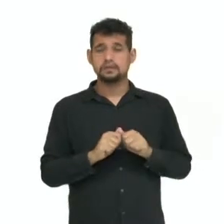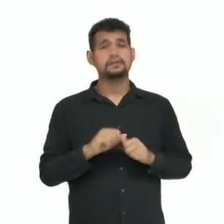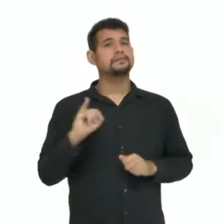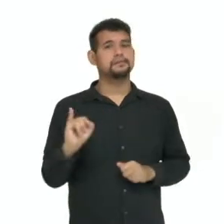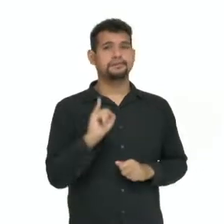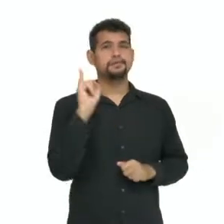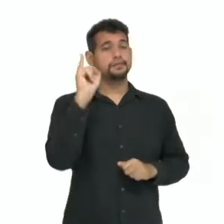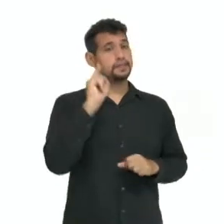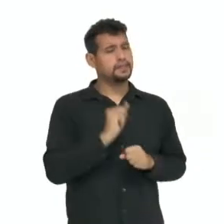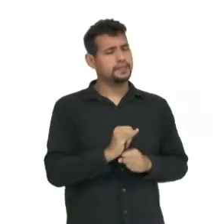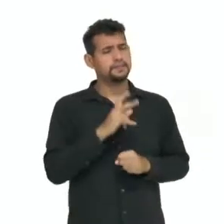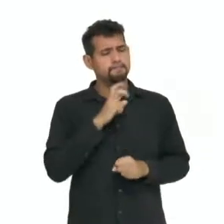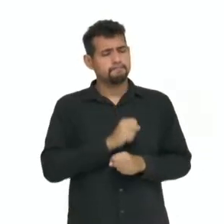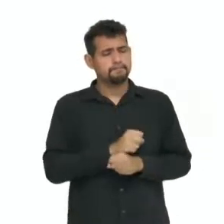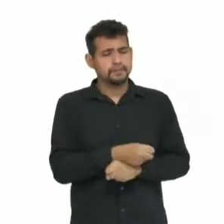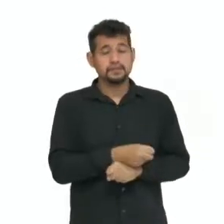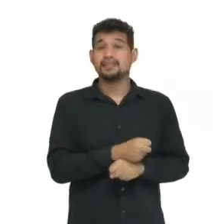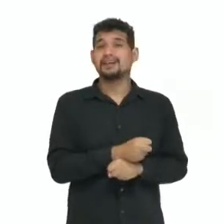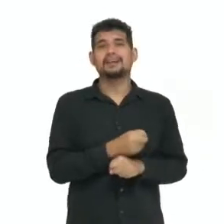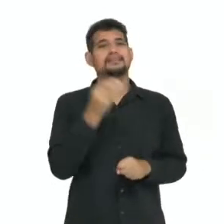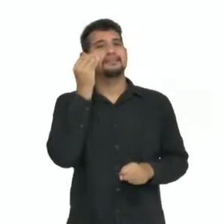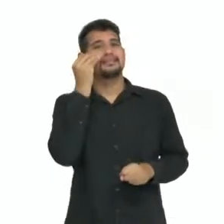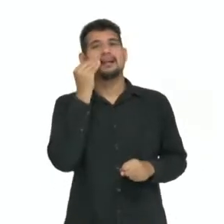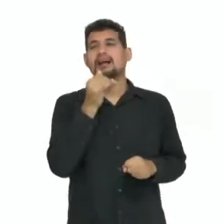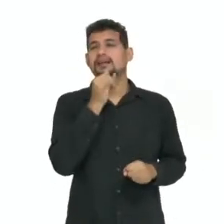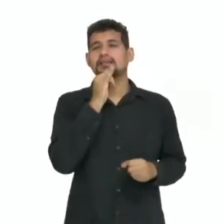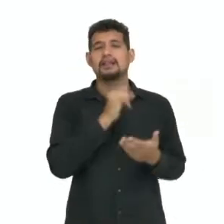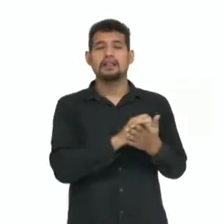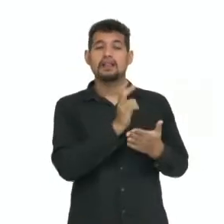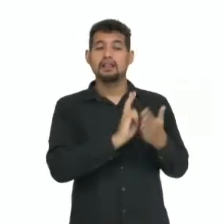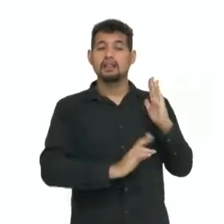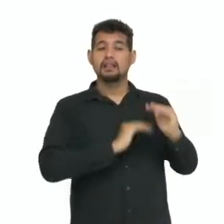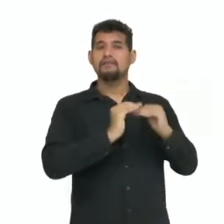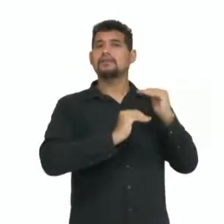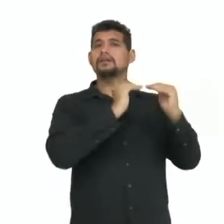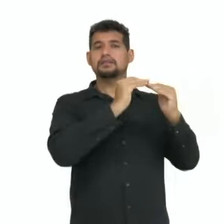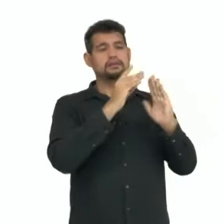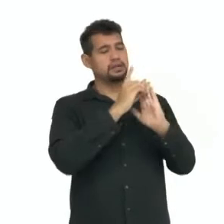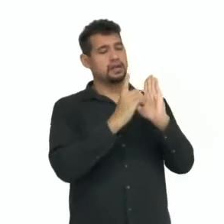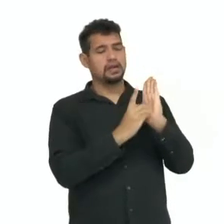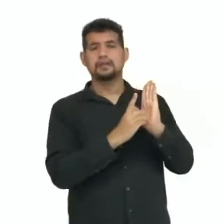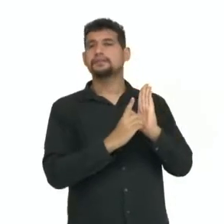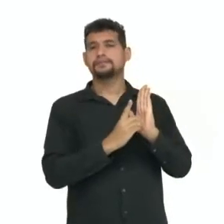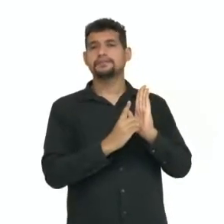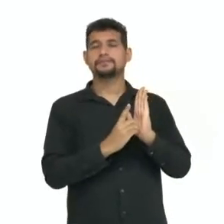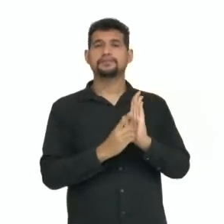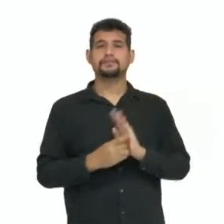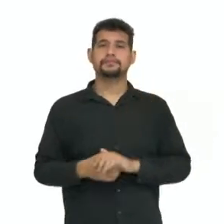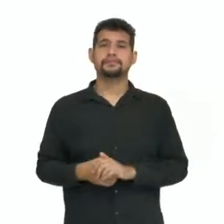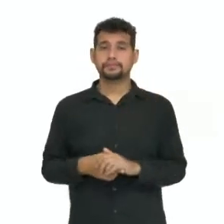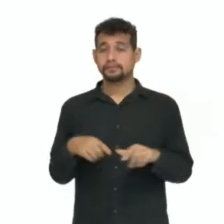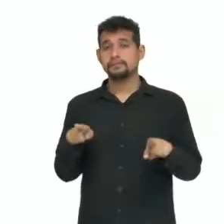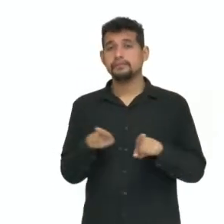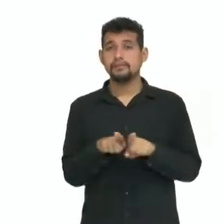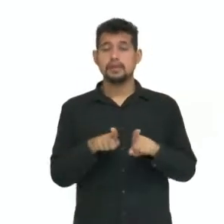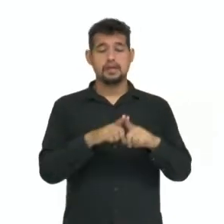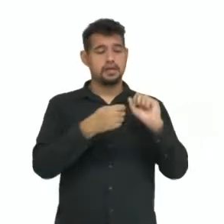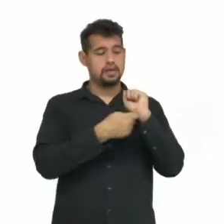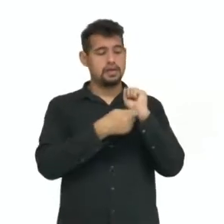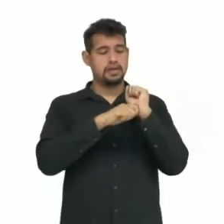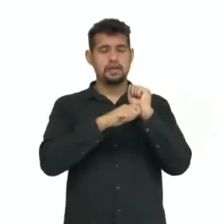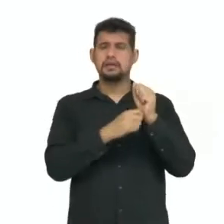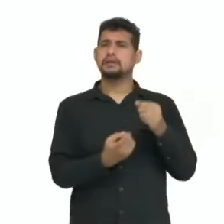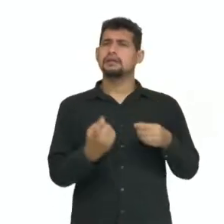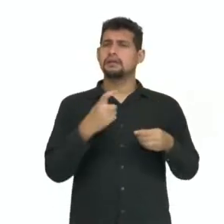importante resistir a qualquer tentação de interpretar os avanços dos decretos como a senha para o